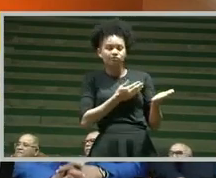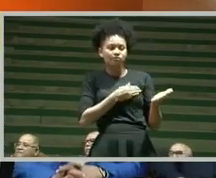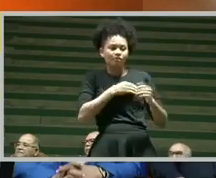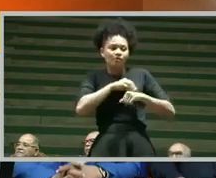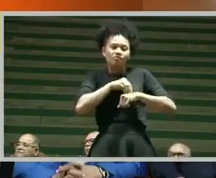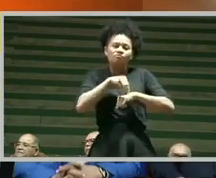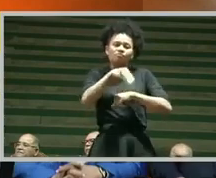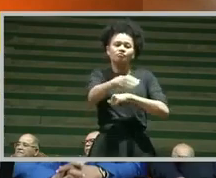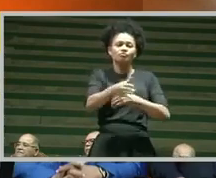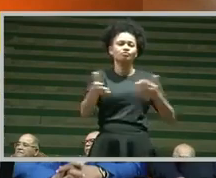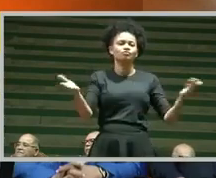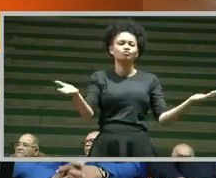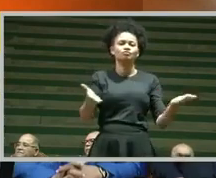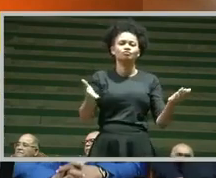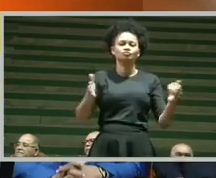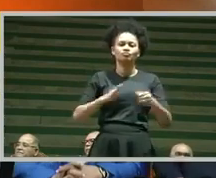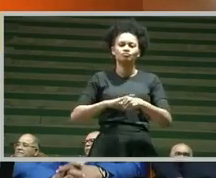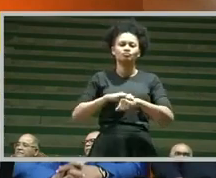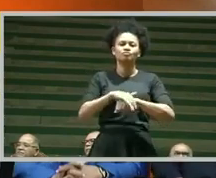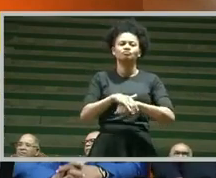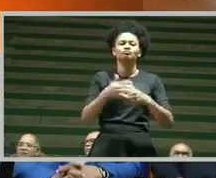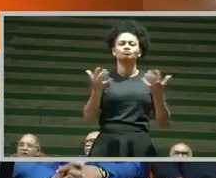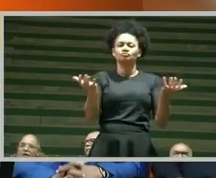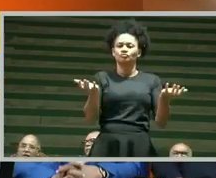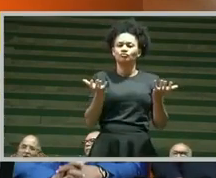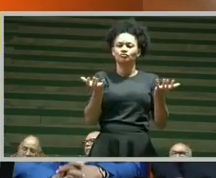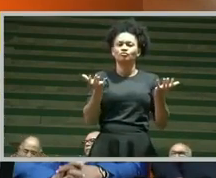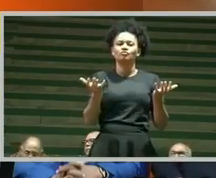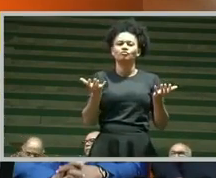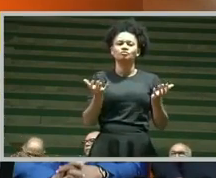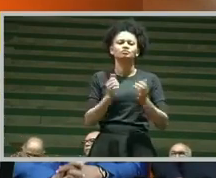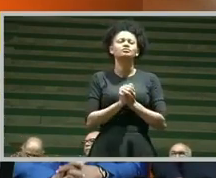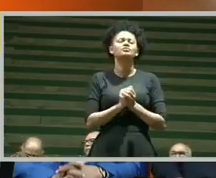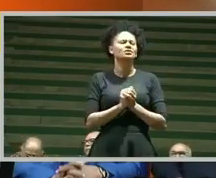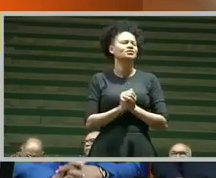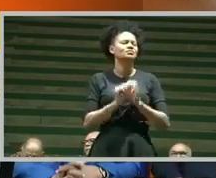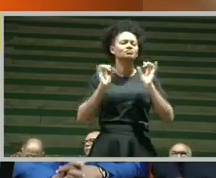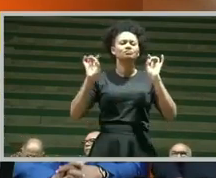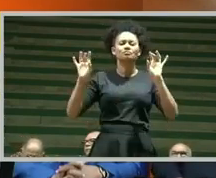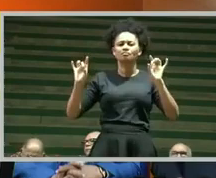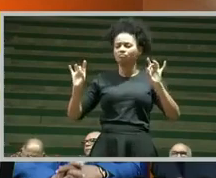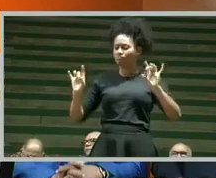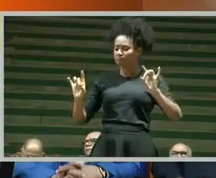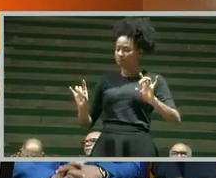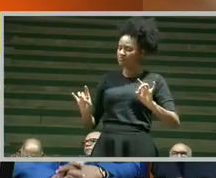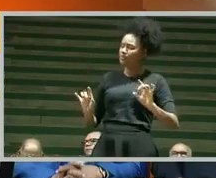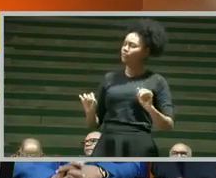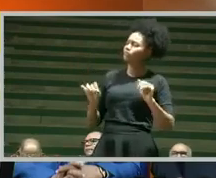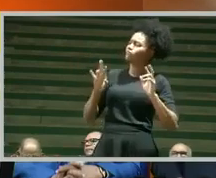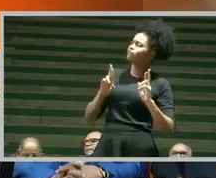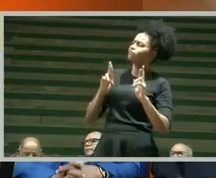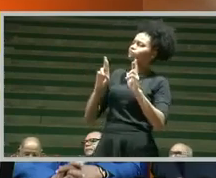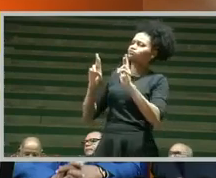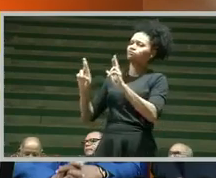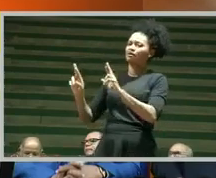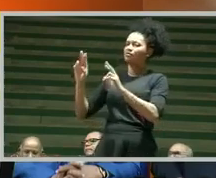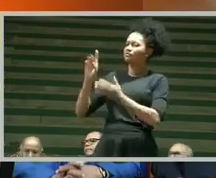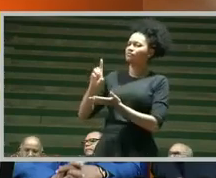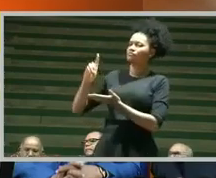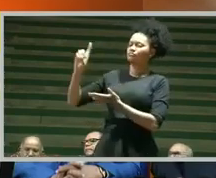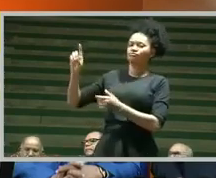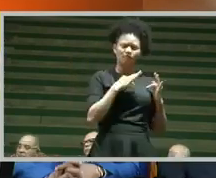esta noite, eu quero honrar a Deus por este tempo tão